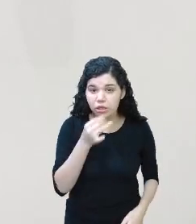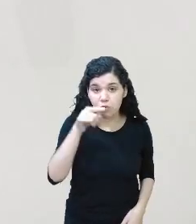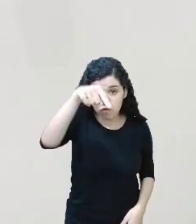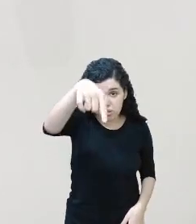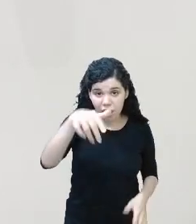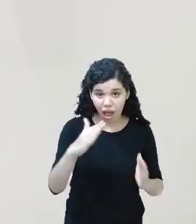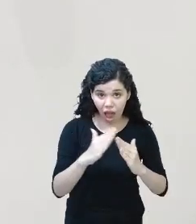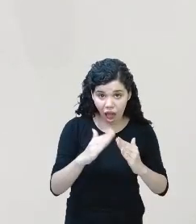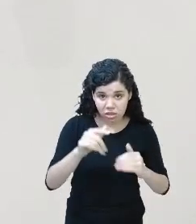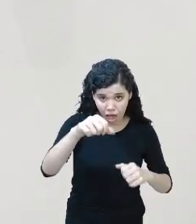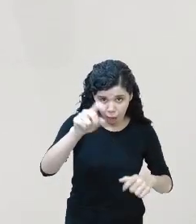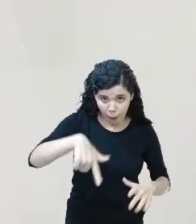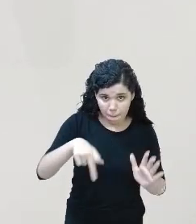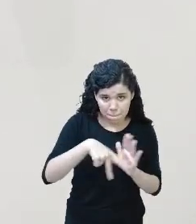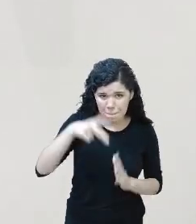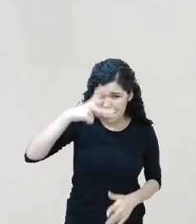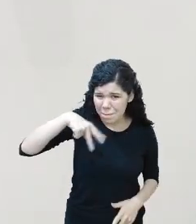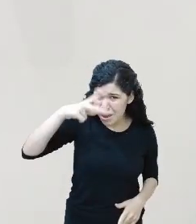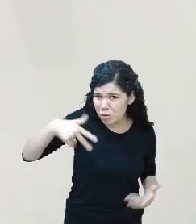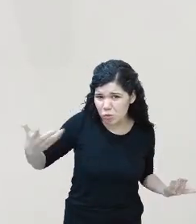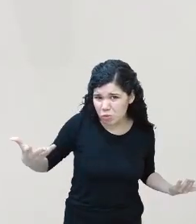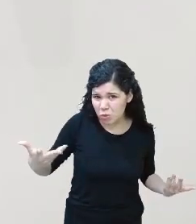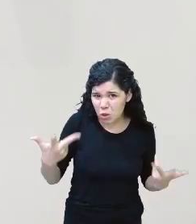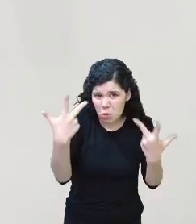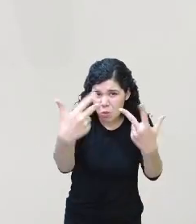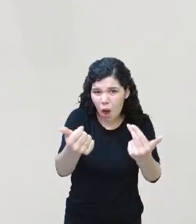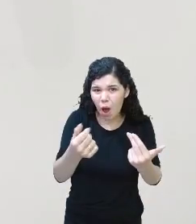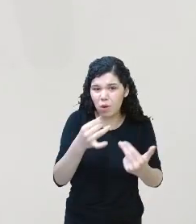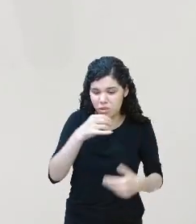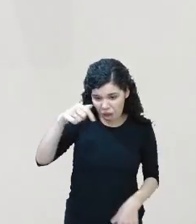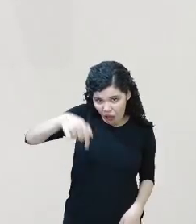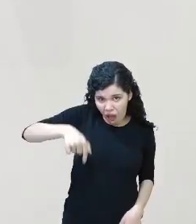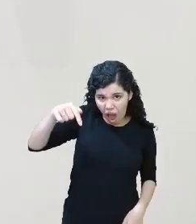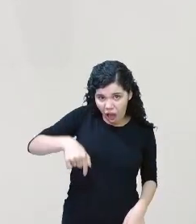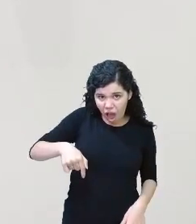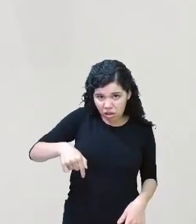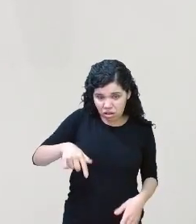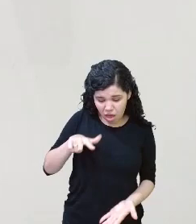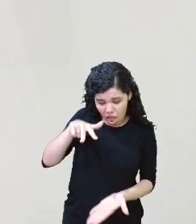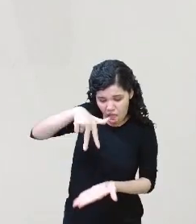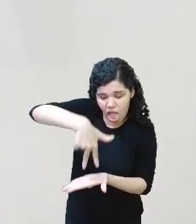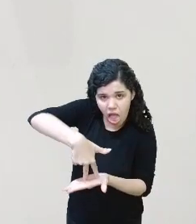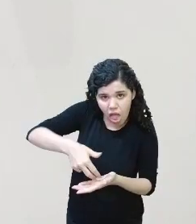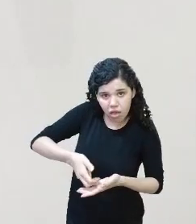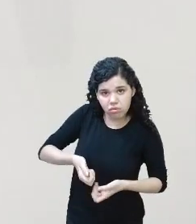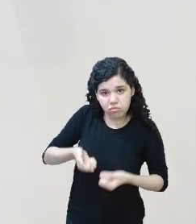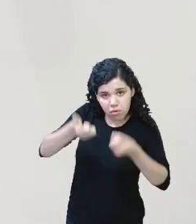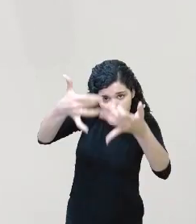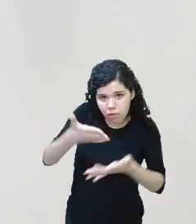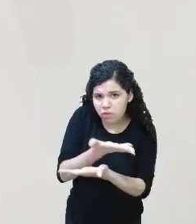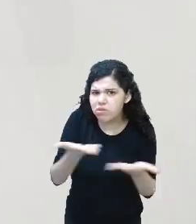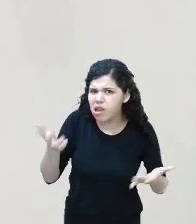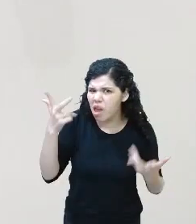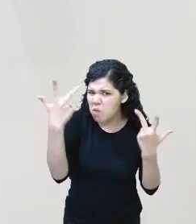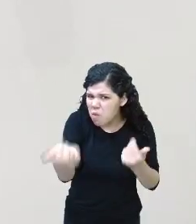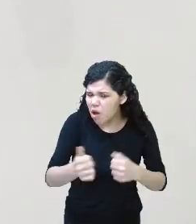agora, será o mesmo solo que se encontra aqui, onde eu estou falando com você?